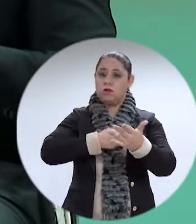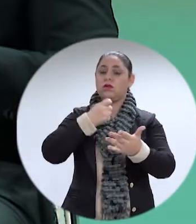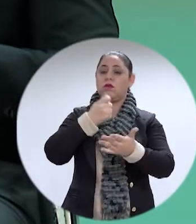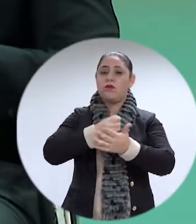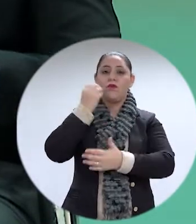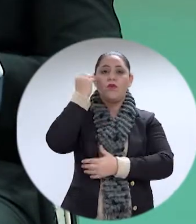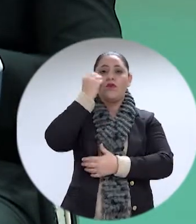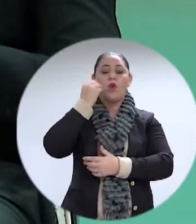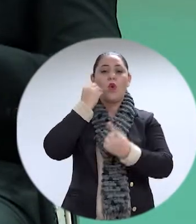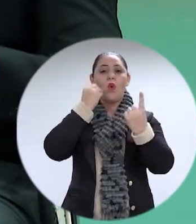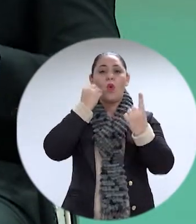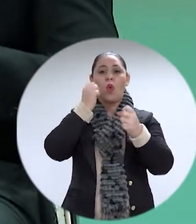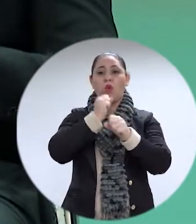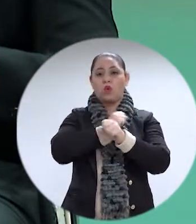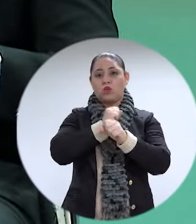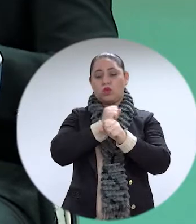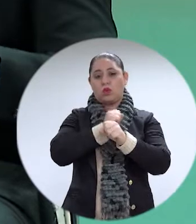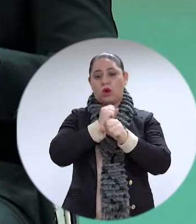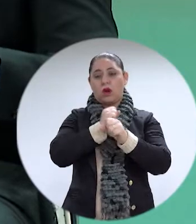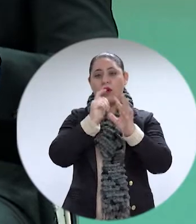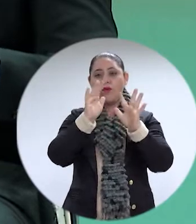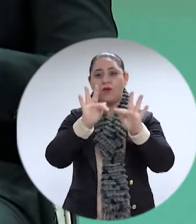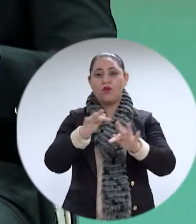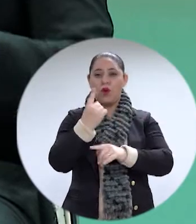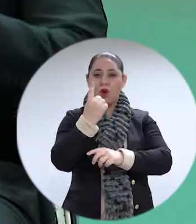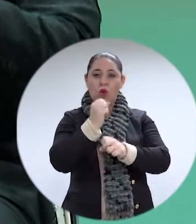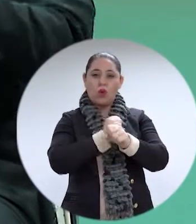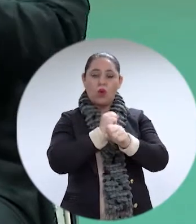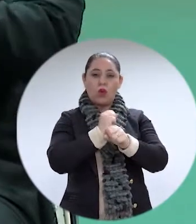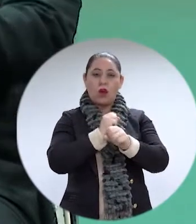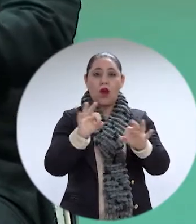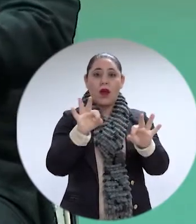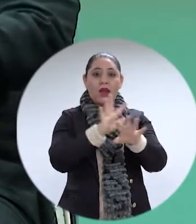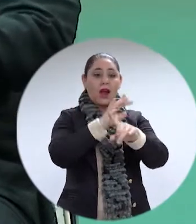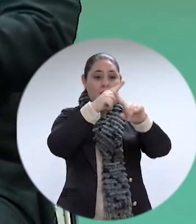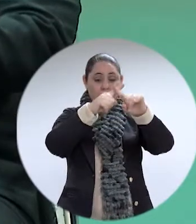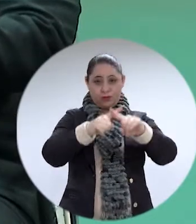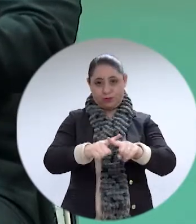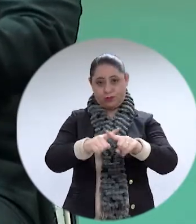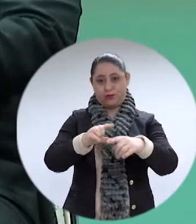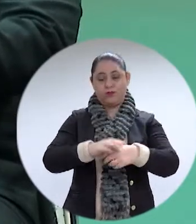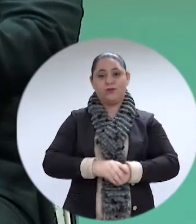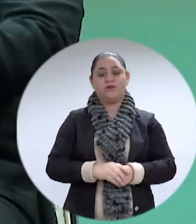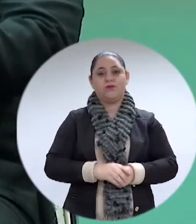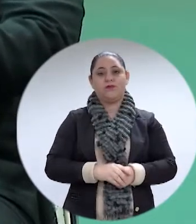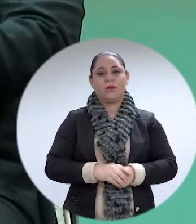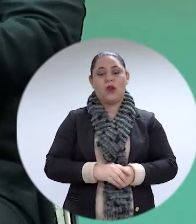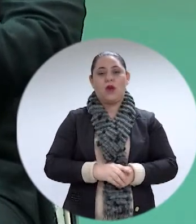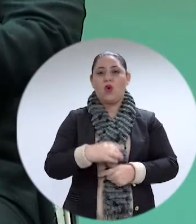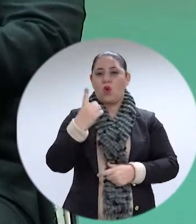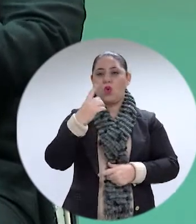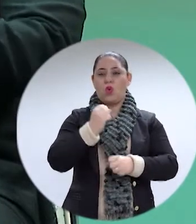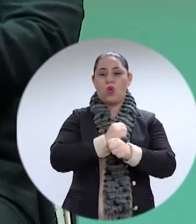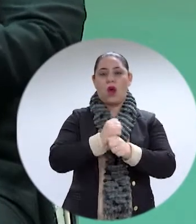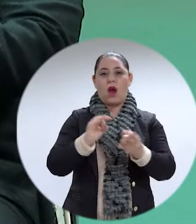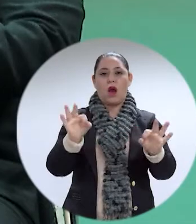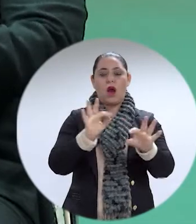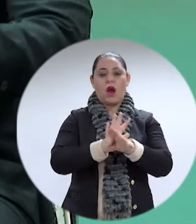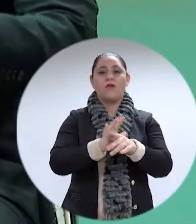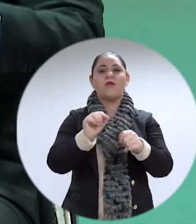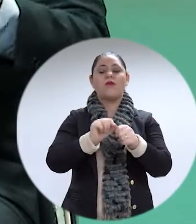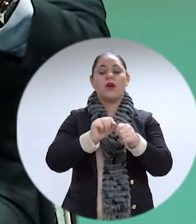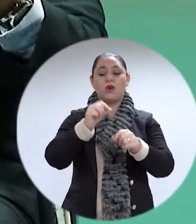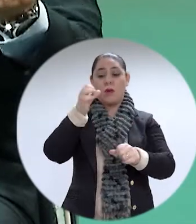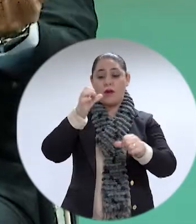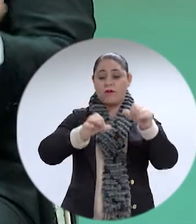cumprir o vínculo de experiência por 1 ano, e no final desse 1 ano é que acaba o concurso. Tá? No final desse 1